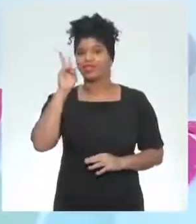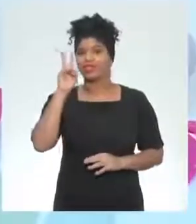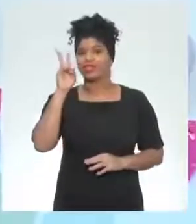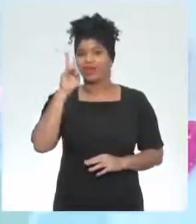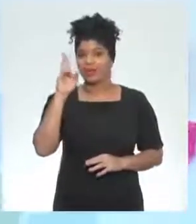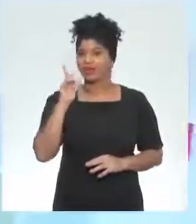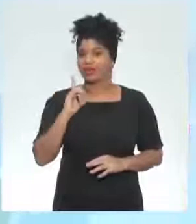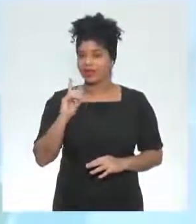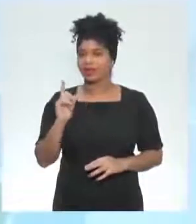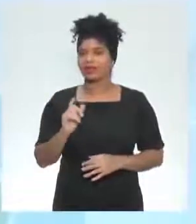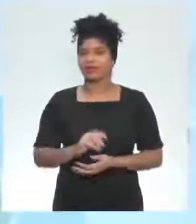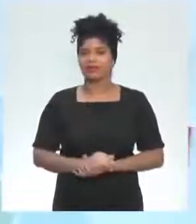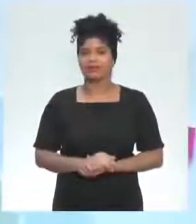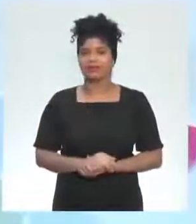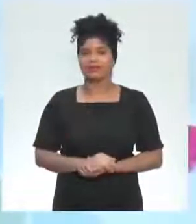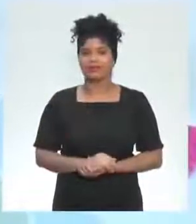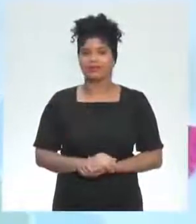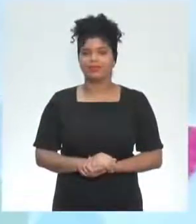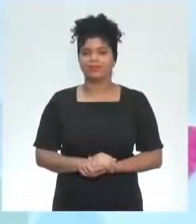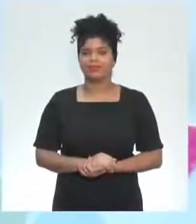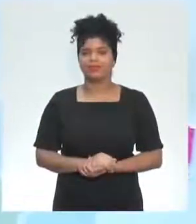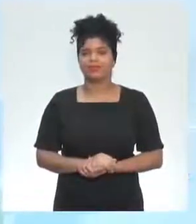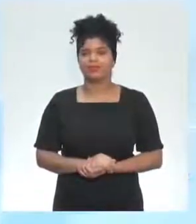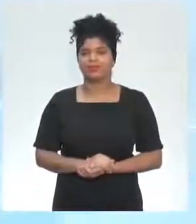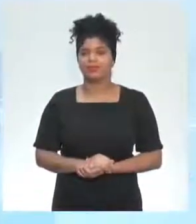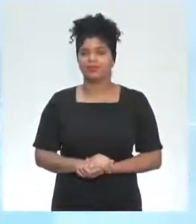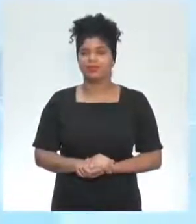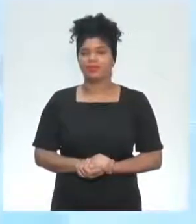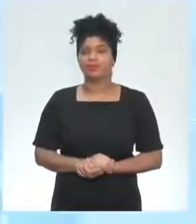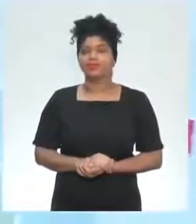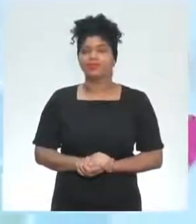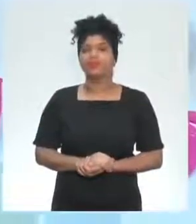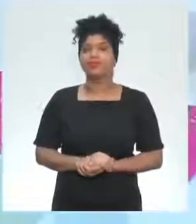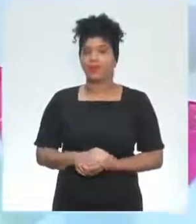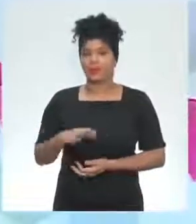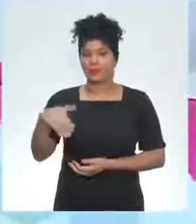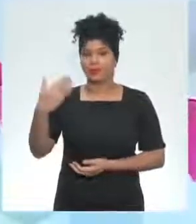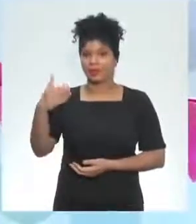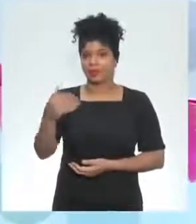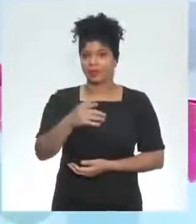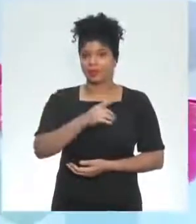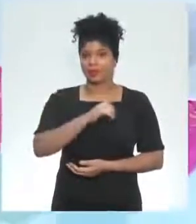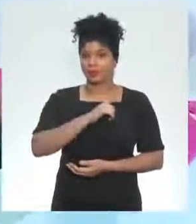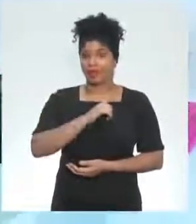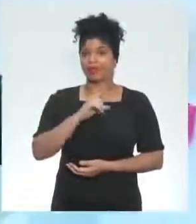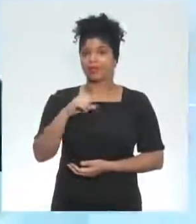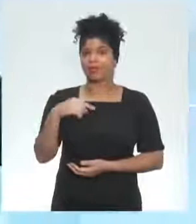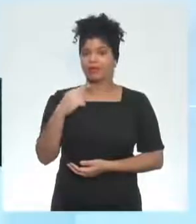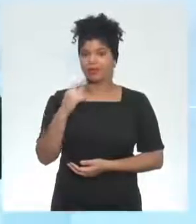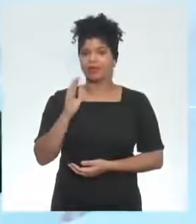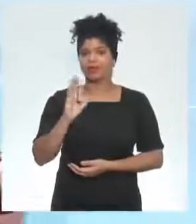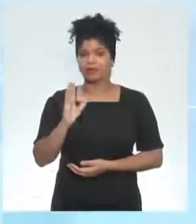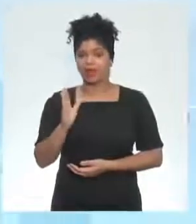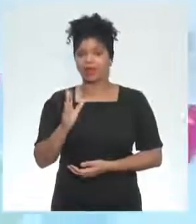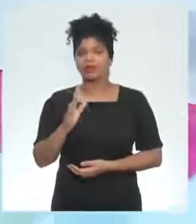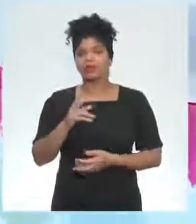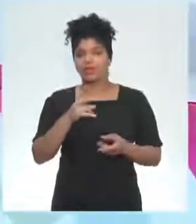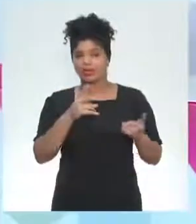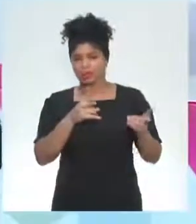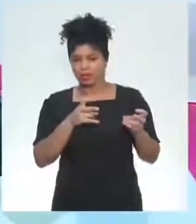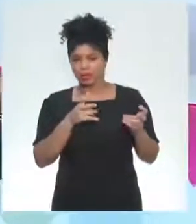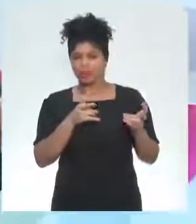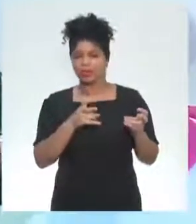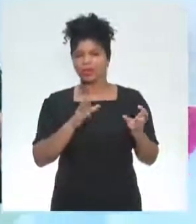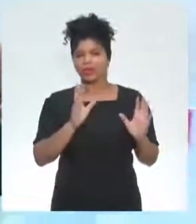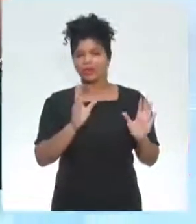central, inicial, tá bom? Então, gente, numa posterior etapa, né, depois que a gente já delineou aí,